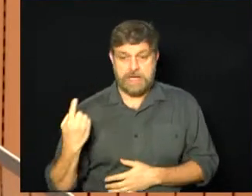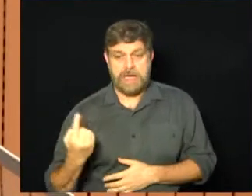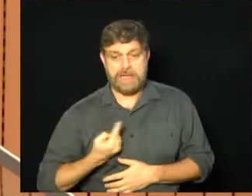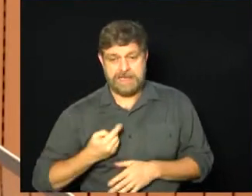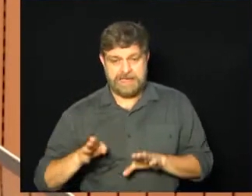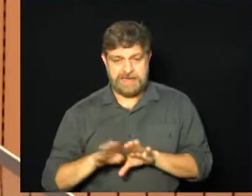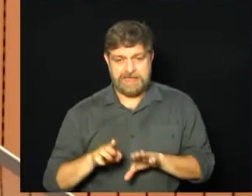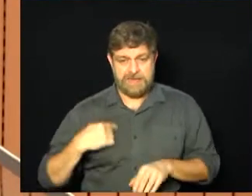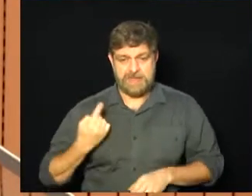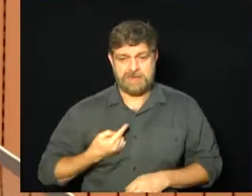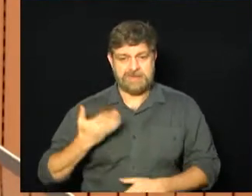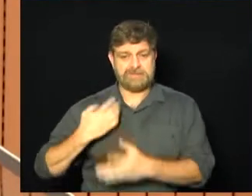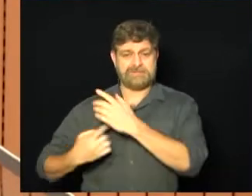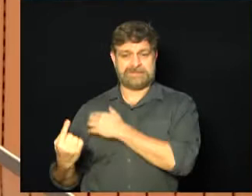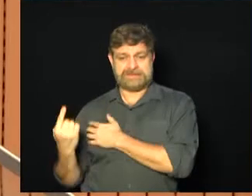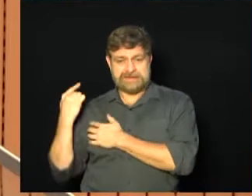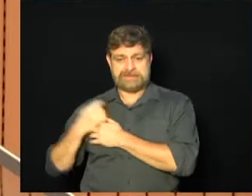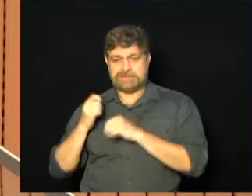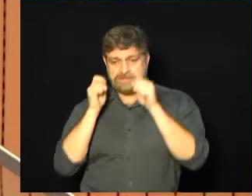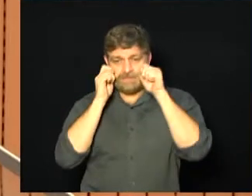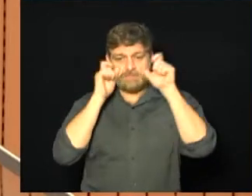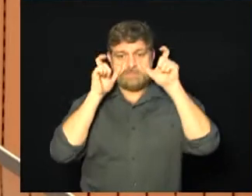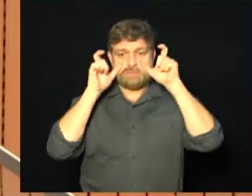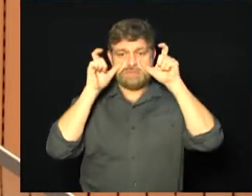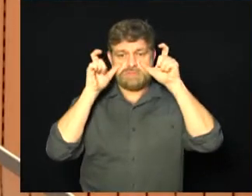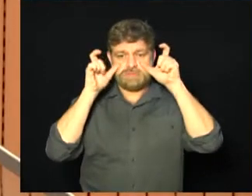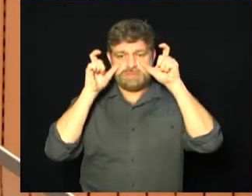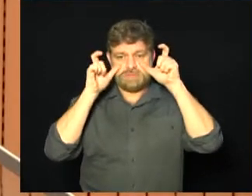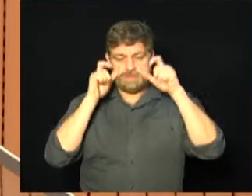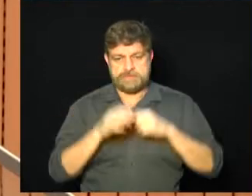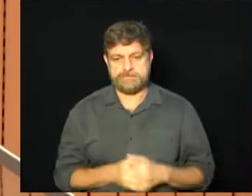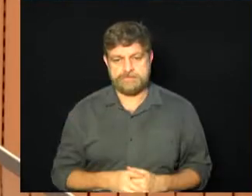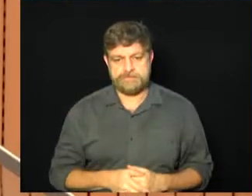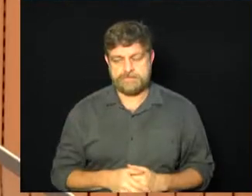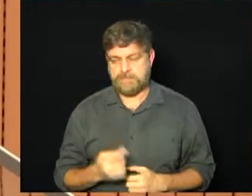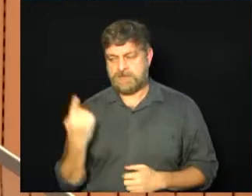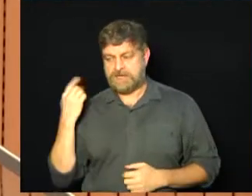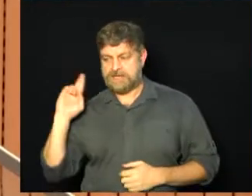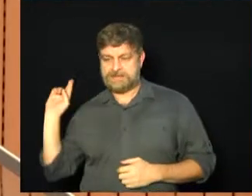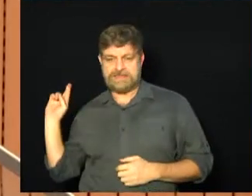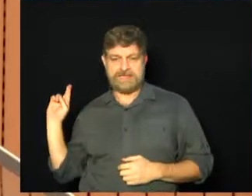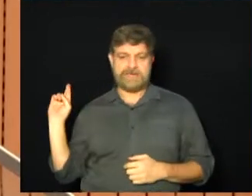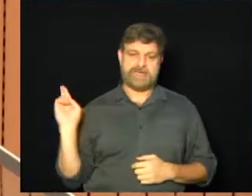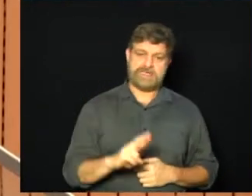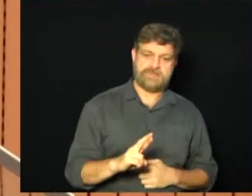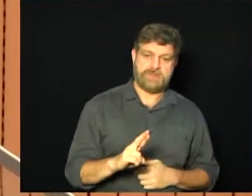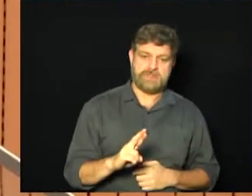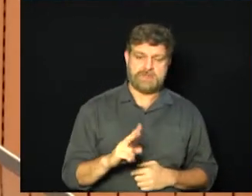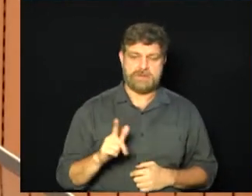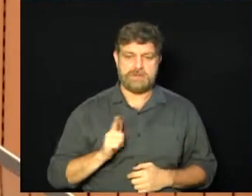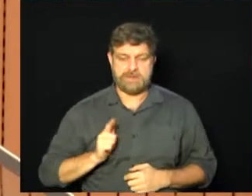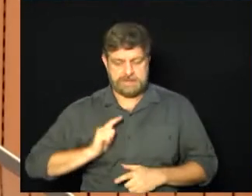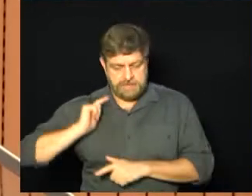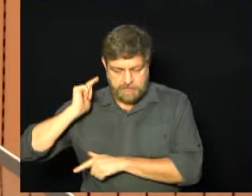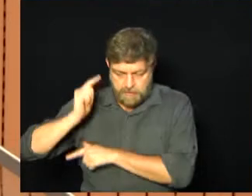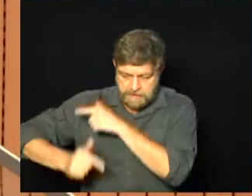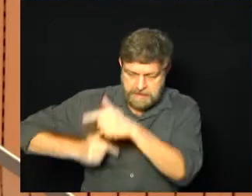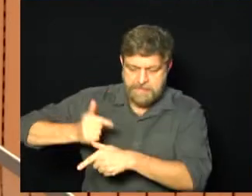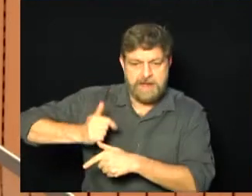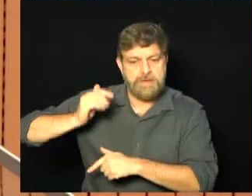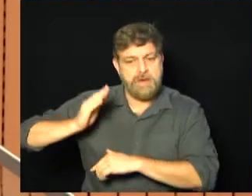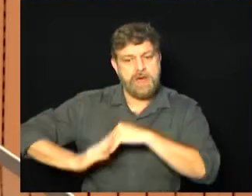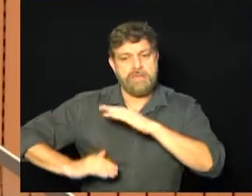sono de nossos antecessores. Responderam eles, contudo, com trabalho e